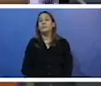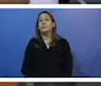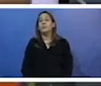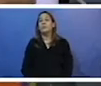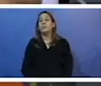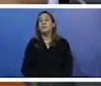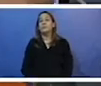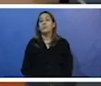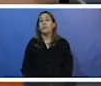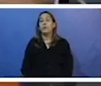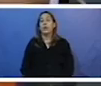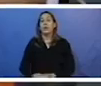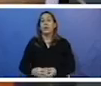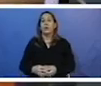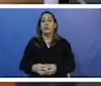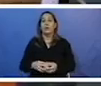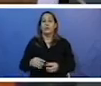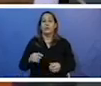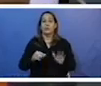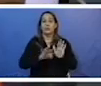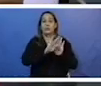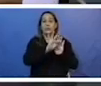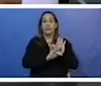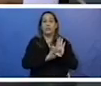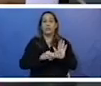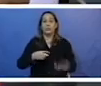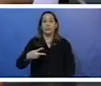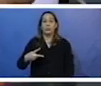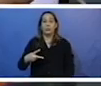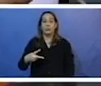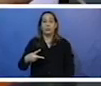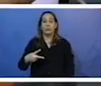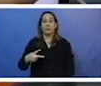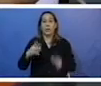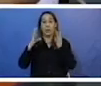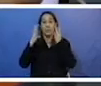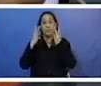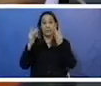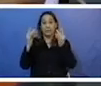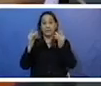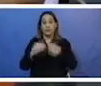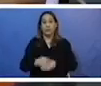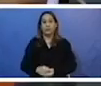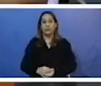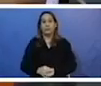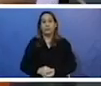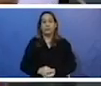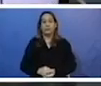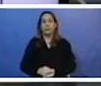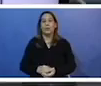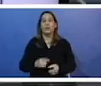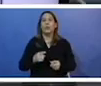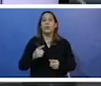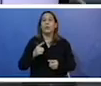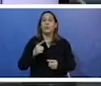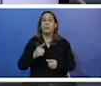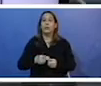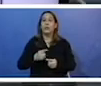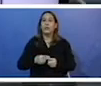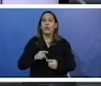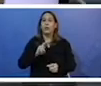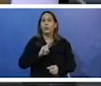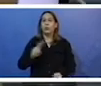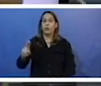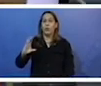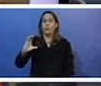exemplo? Texto 2. Vou ler assim, ó, prestando atenção na letra para não trocar. Por